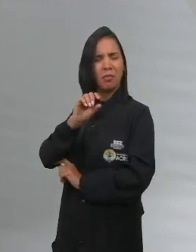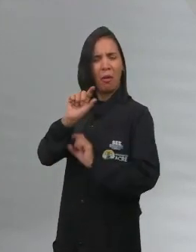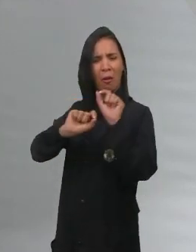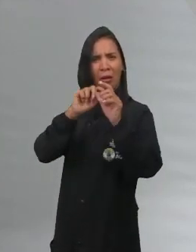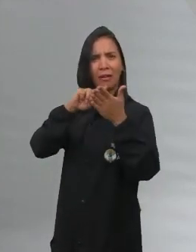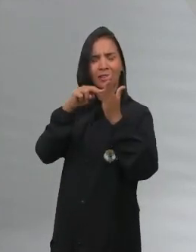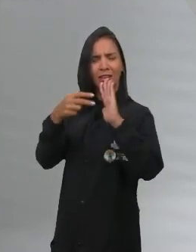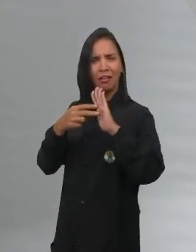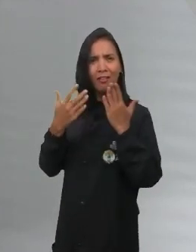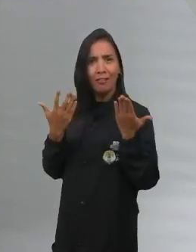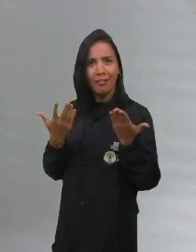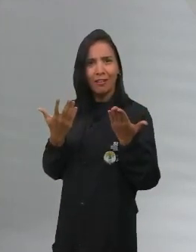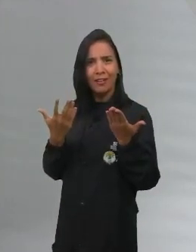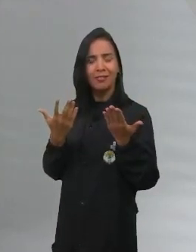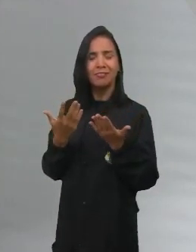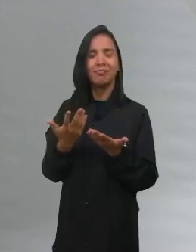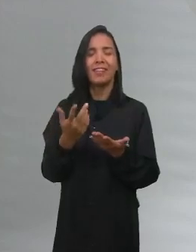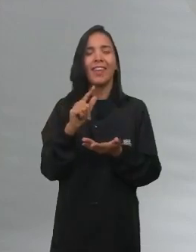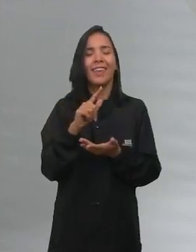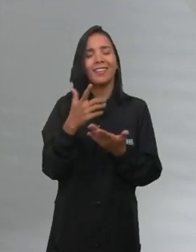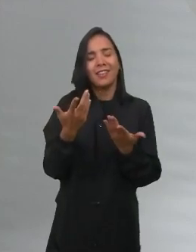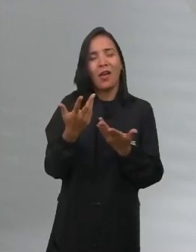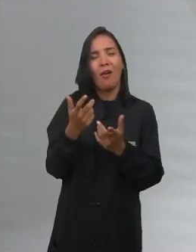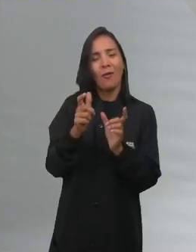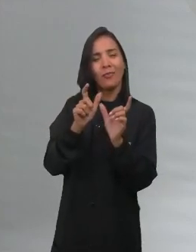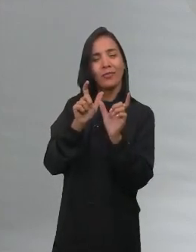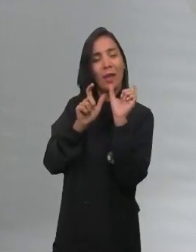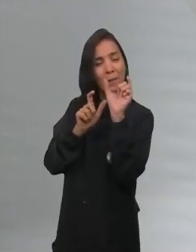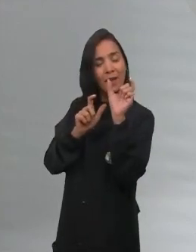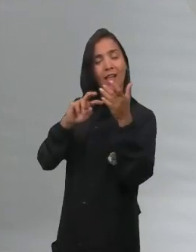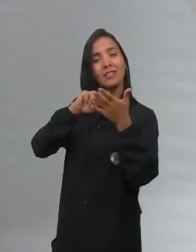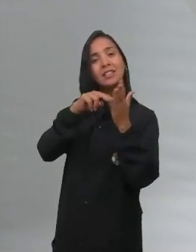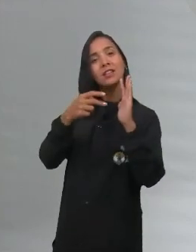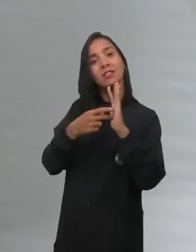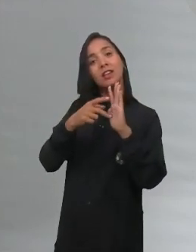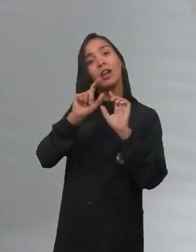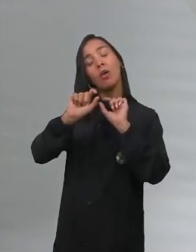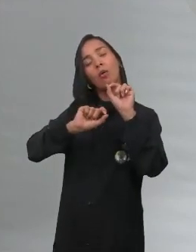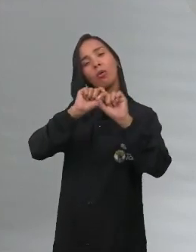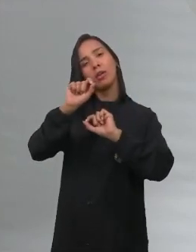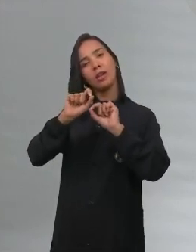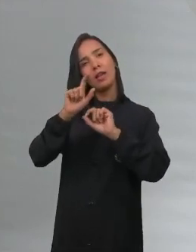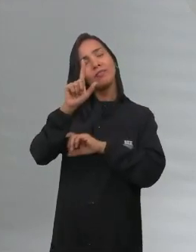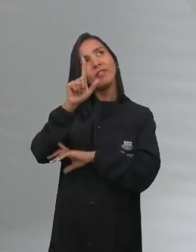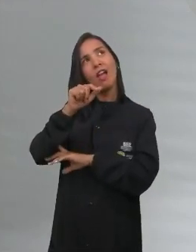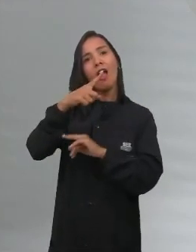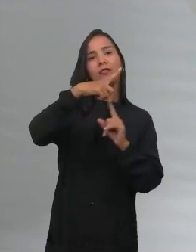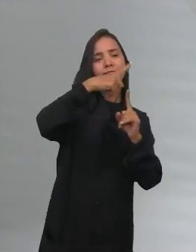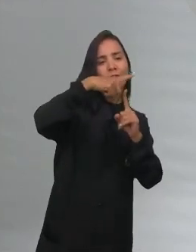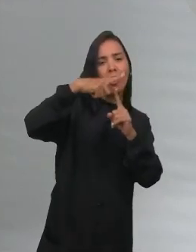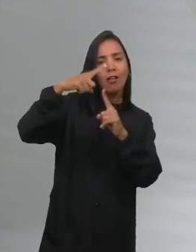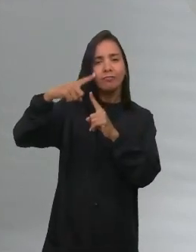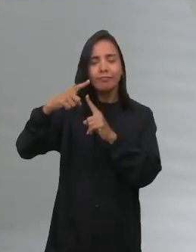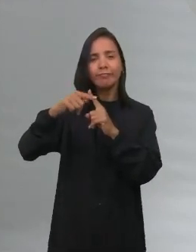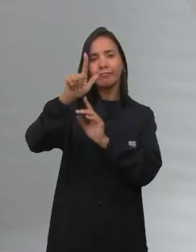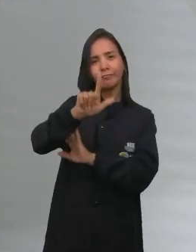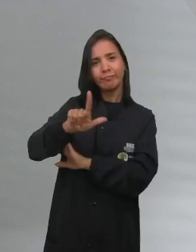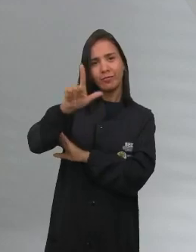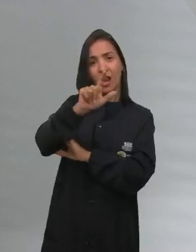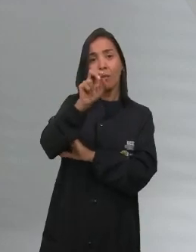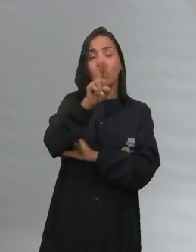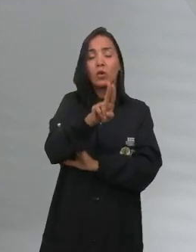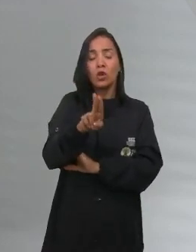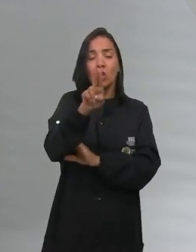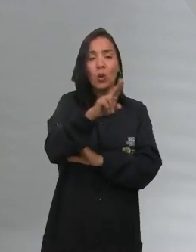Gente, parnasianismo nada mais é do que um estilo literário em que eu uso todos os